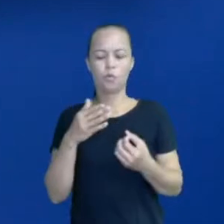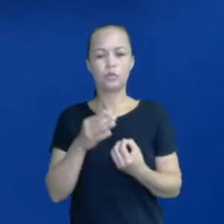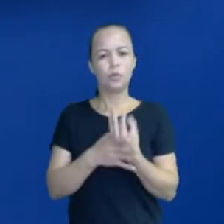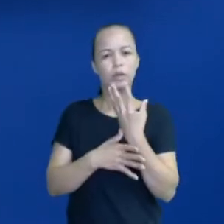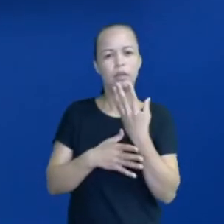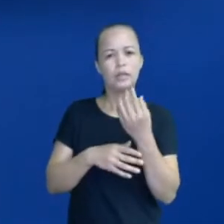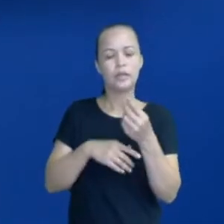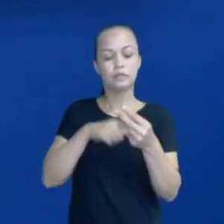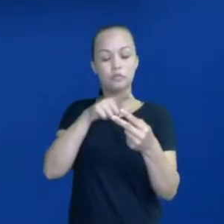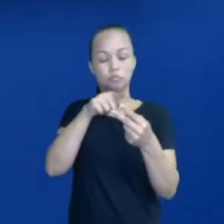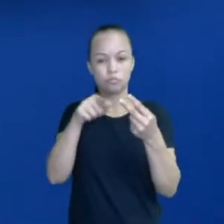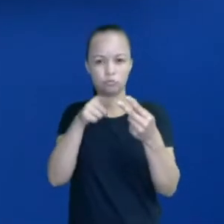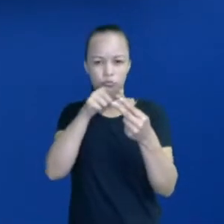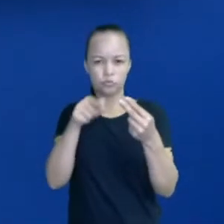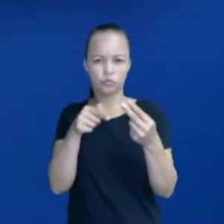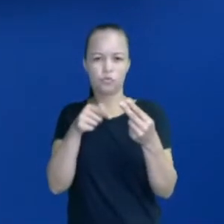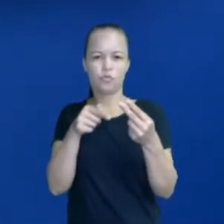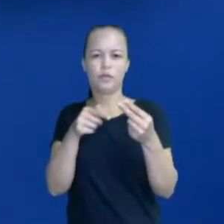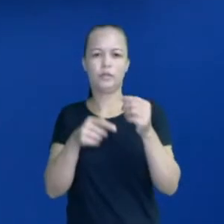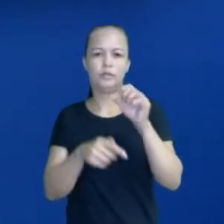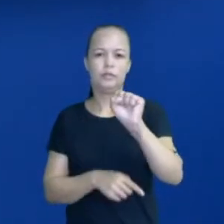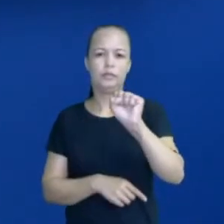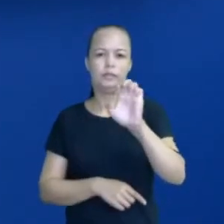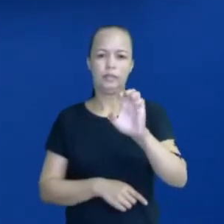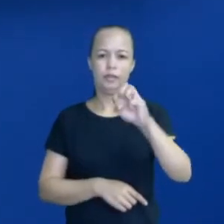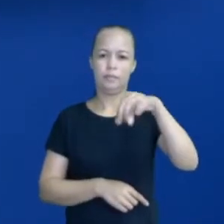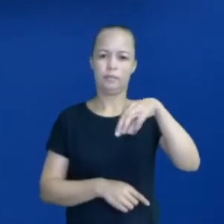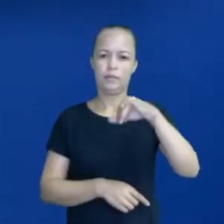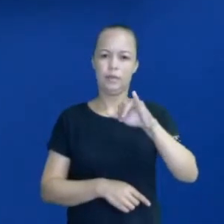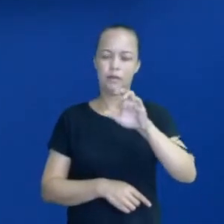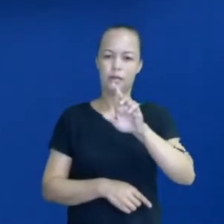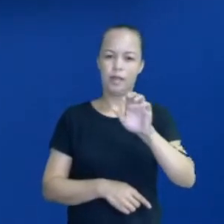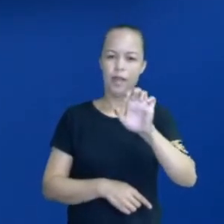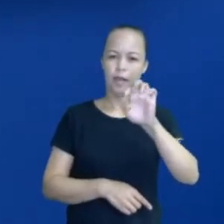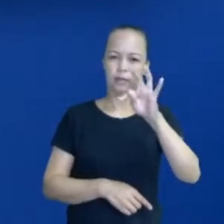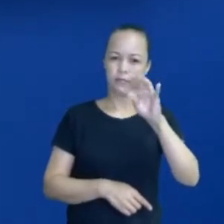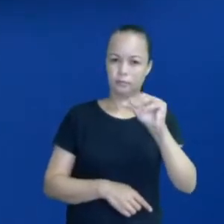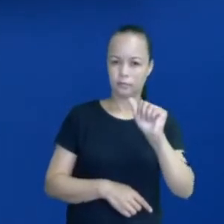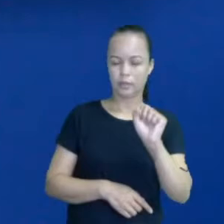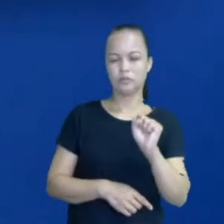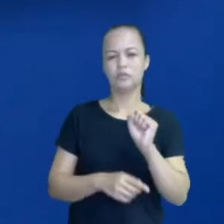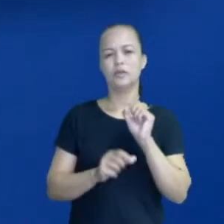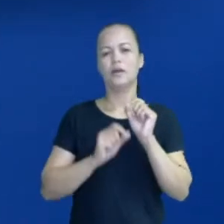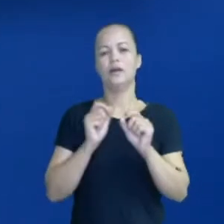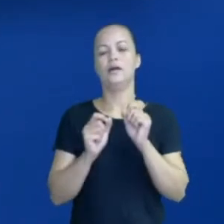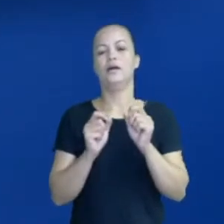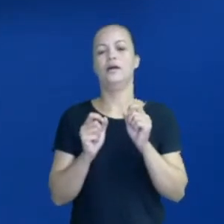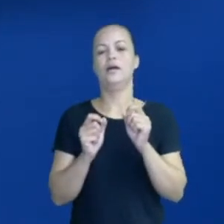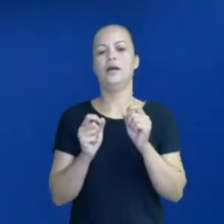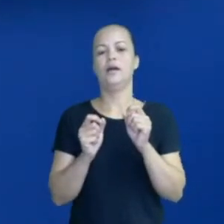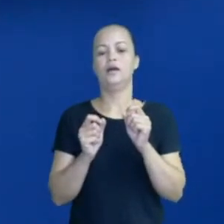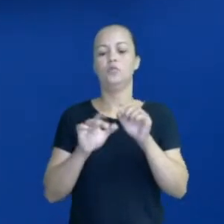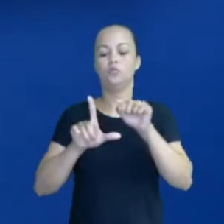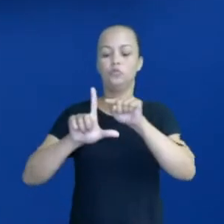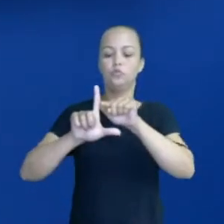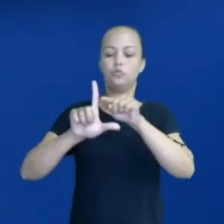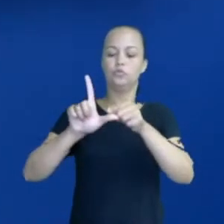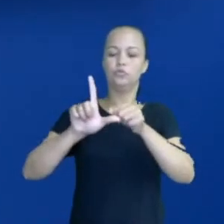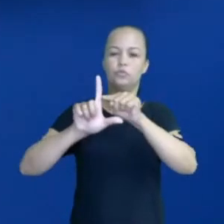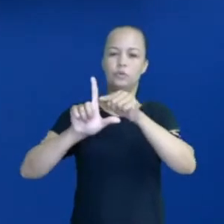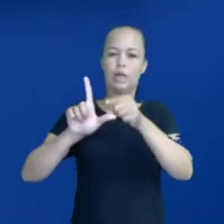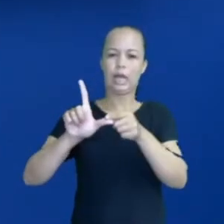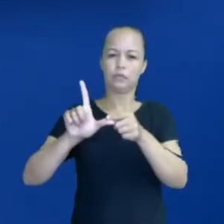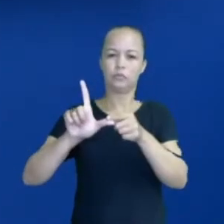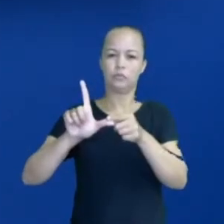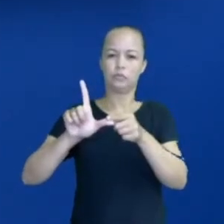duas semi-retas, né? Aí eu tenho os lados desse ângulo. E a abertura